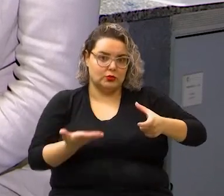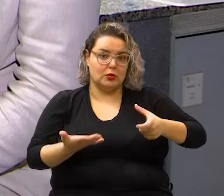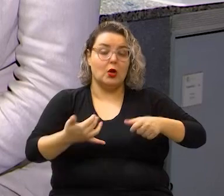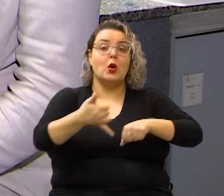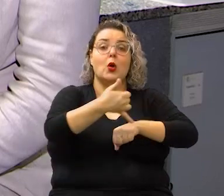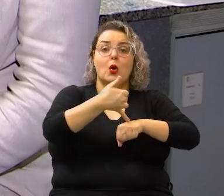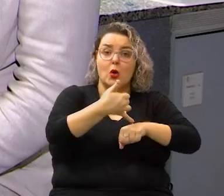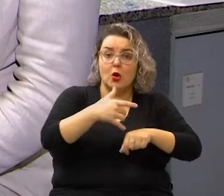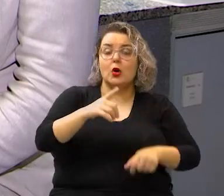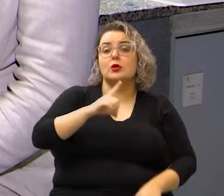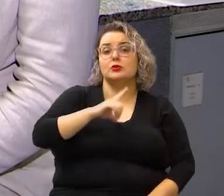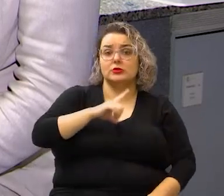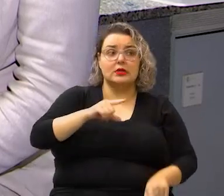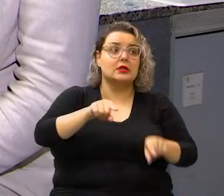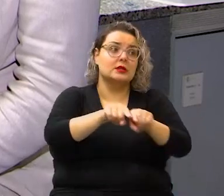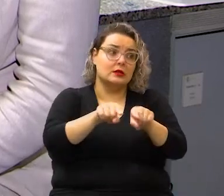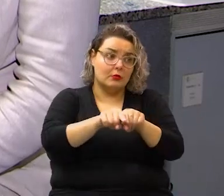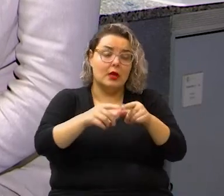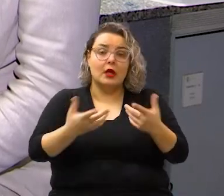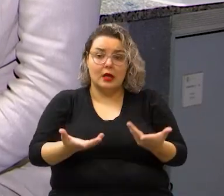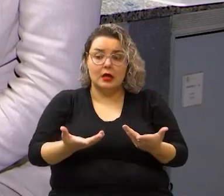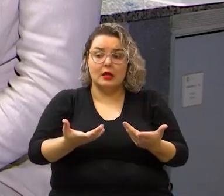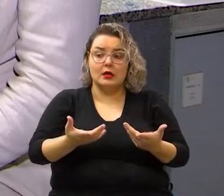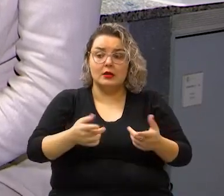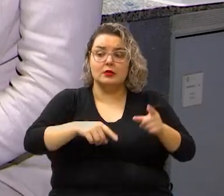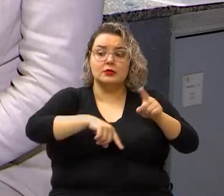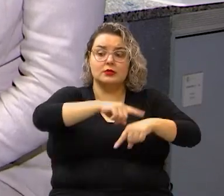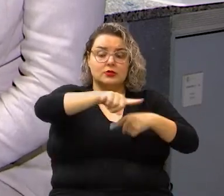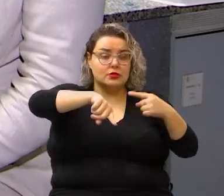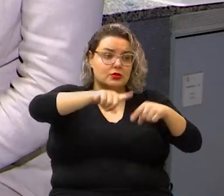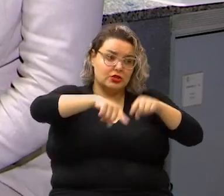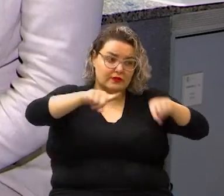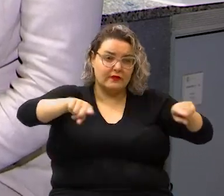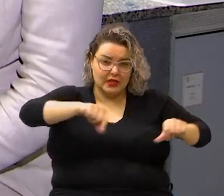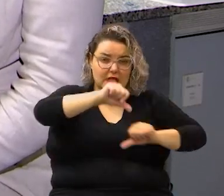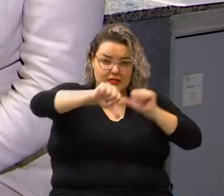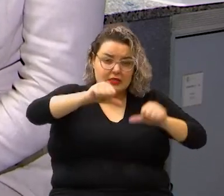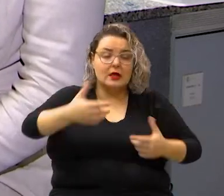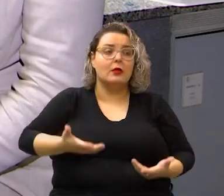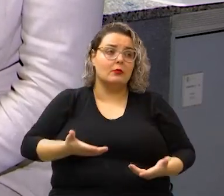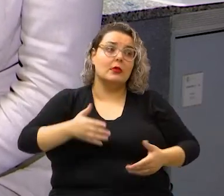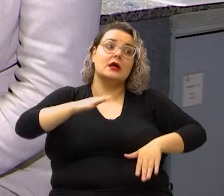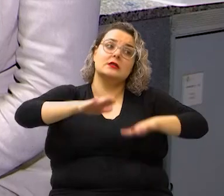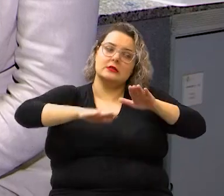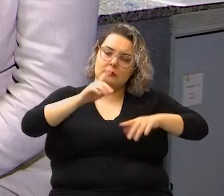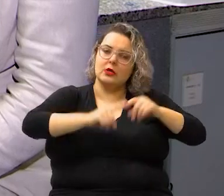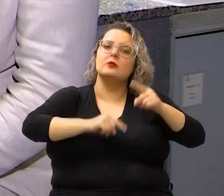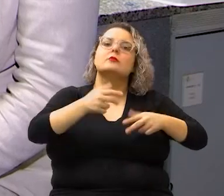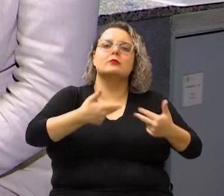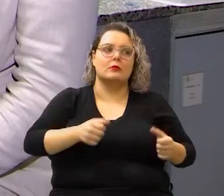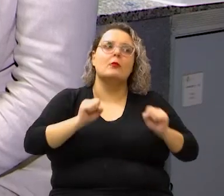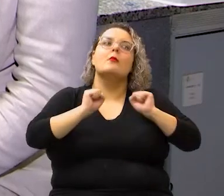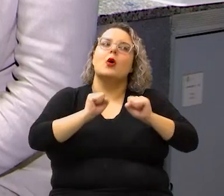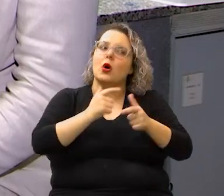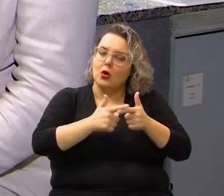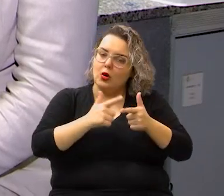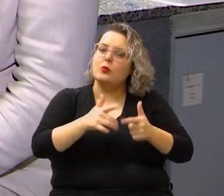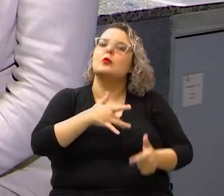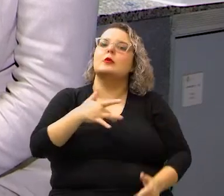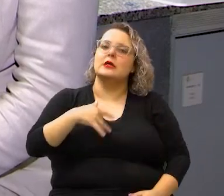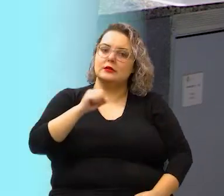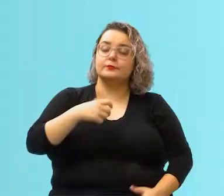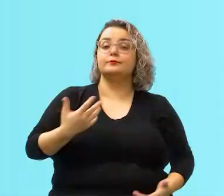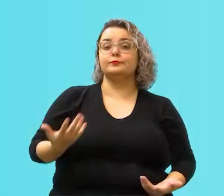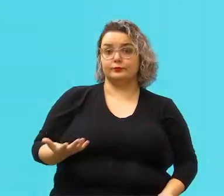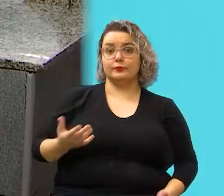barato. Com óleos também a gente tem muito caso de adulteração, mas dependendo do produto pode sim causar problemas